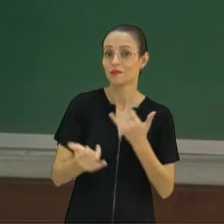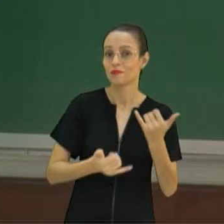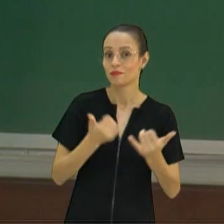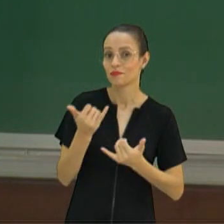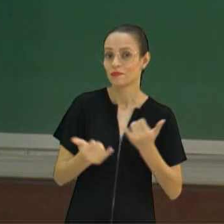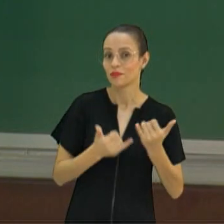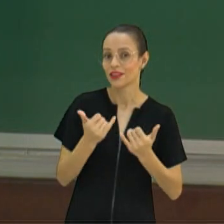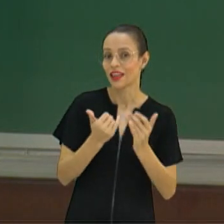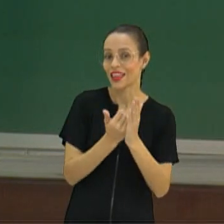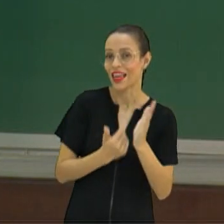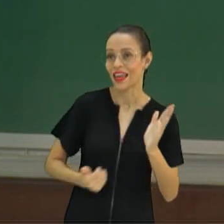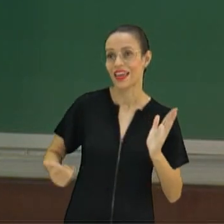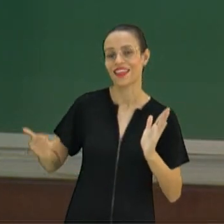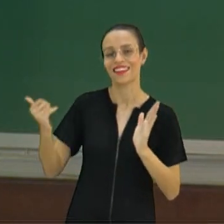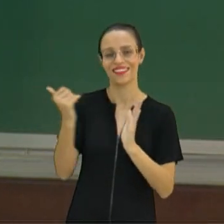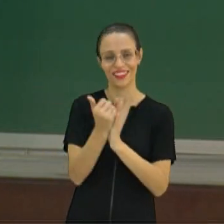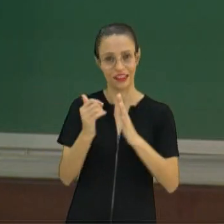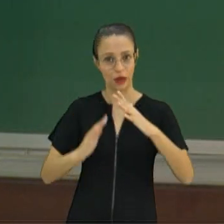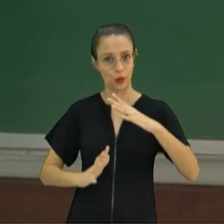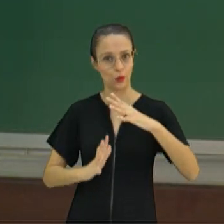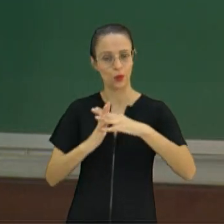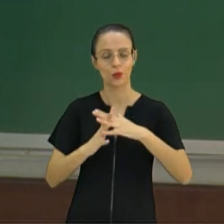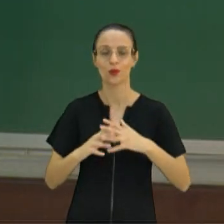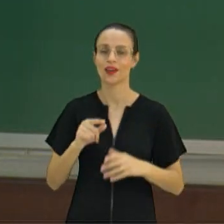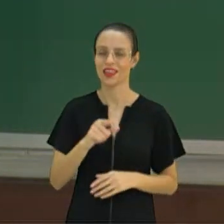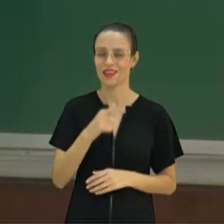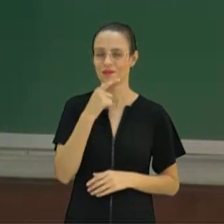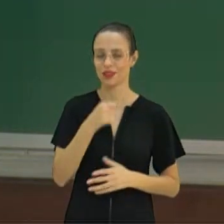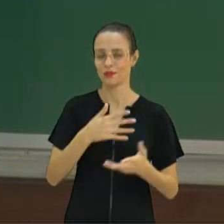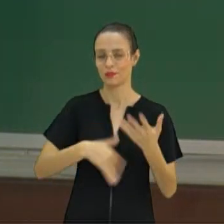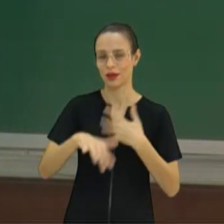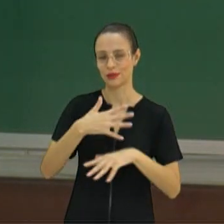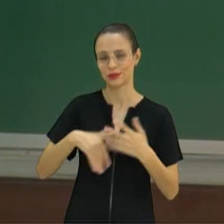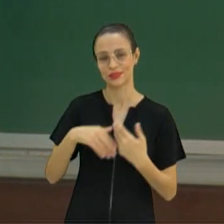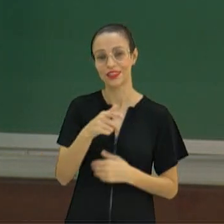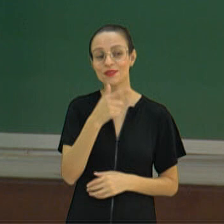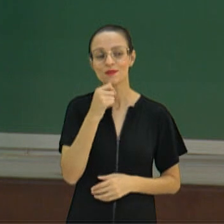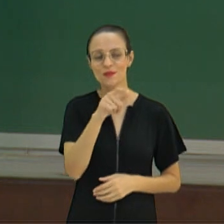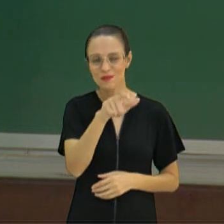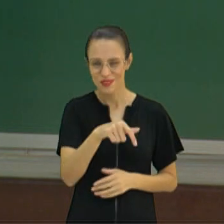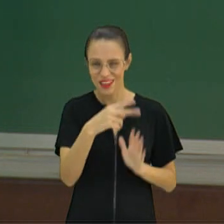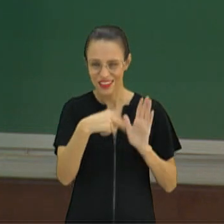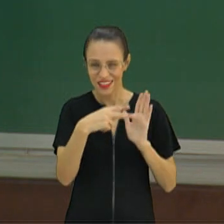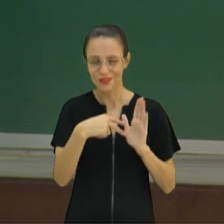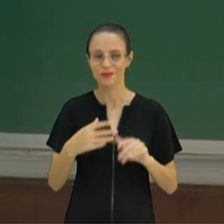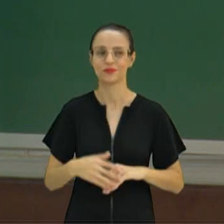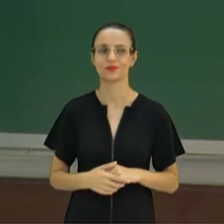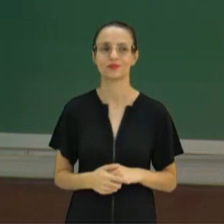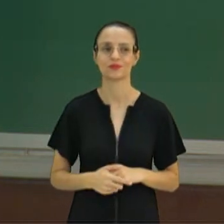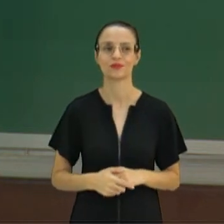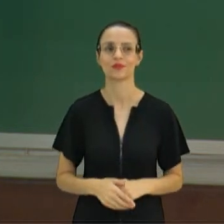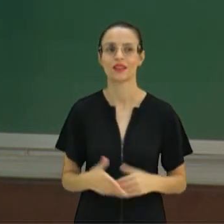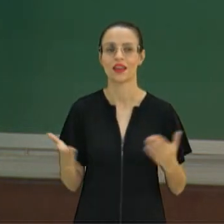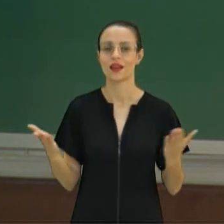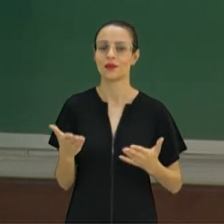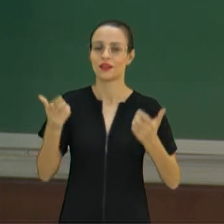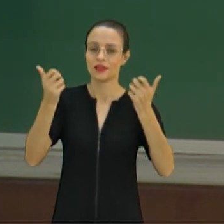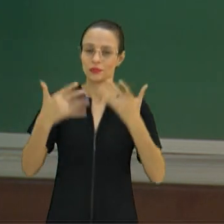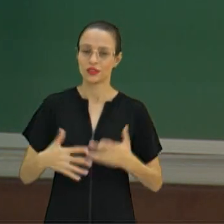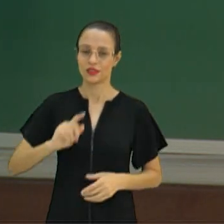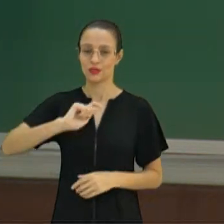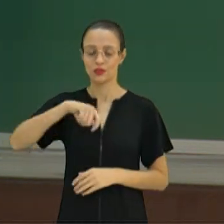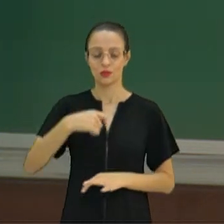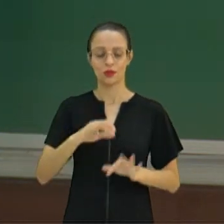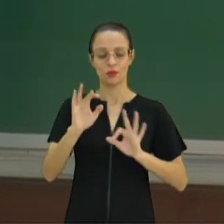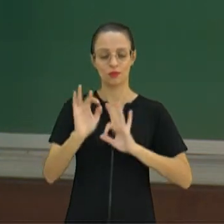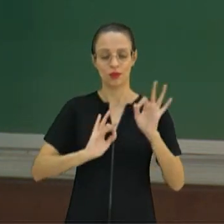brincadeiras além da conta, né? Era um menino travesso, esse leitor do Ziraldo. Agora vamos falar um pouco sobre